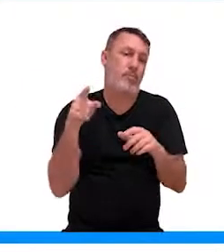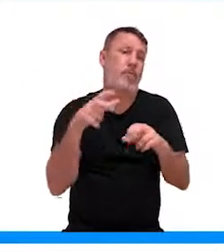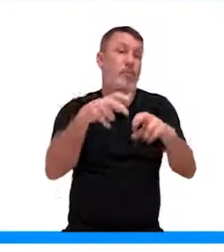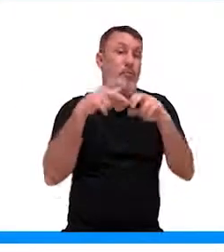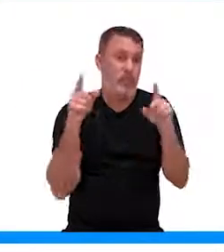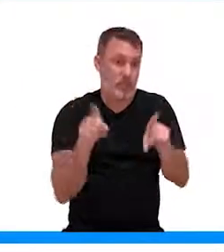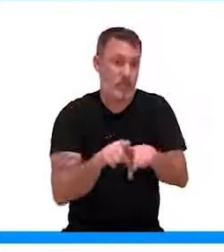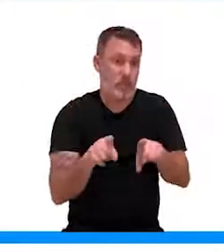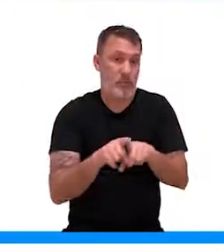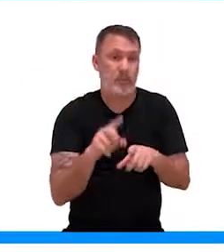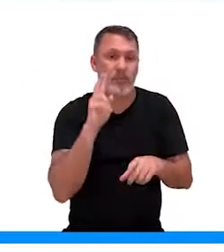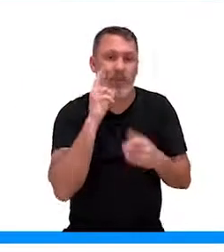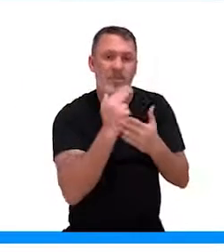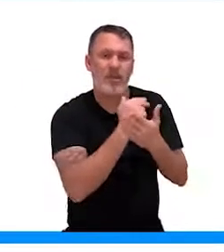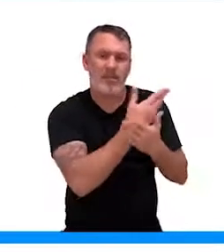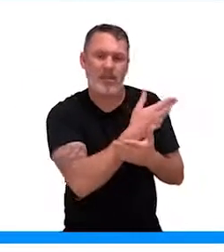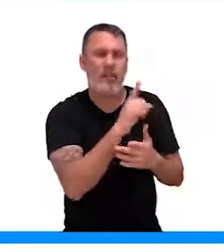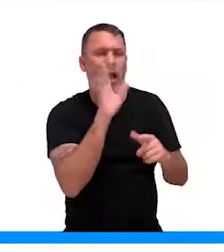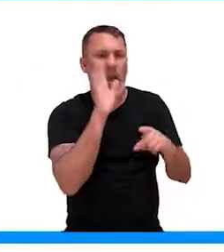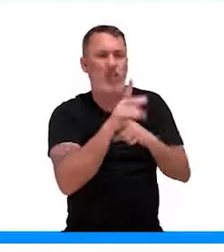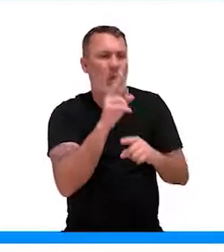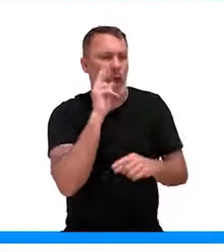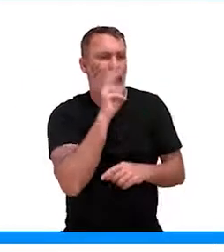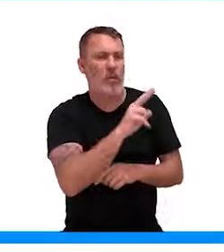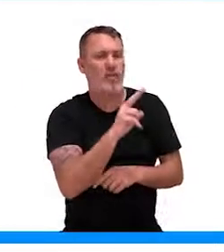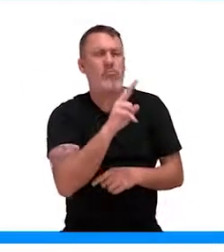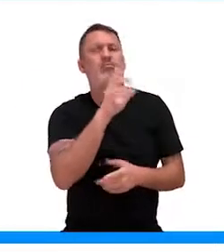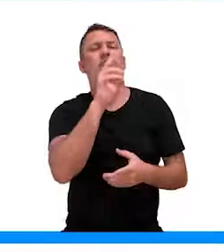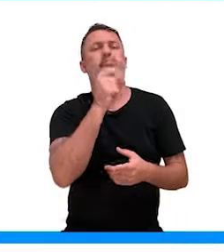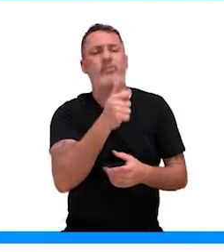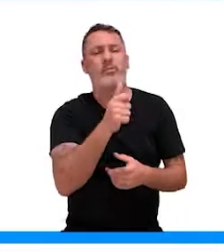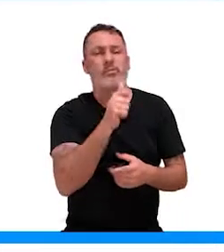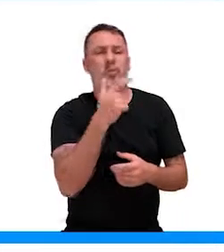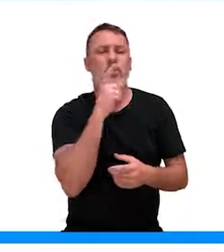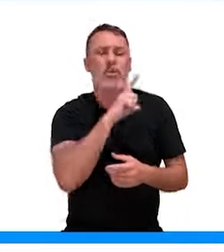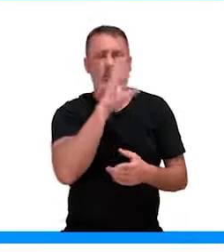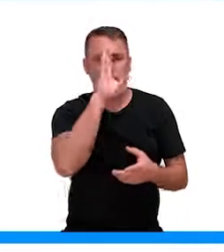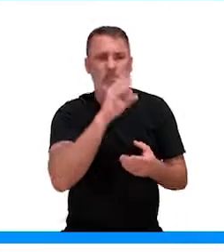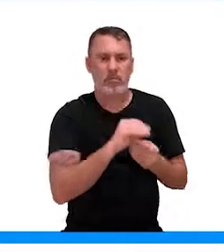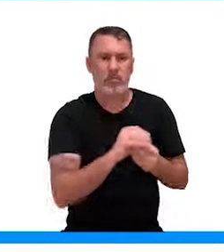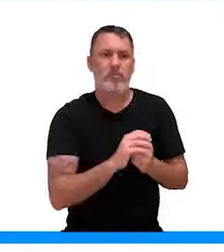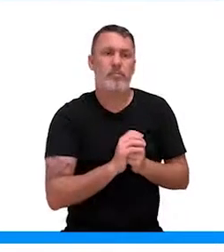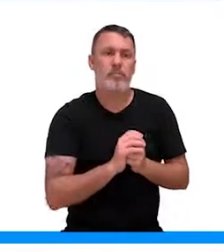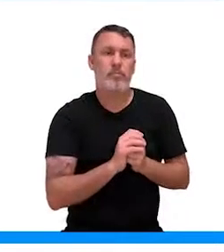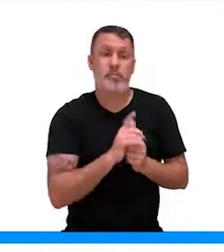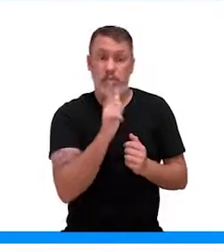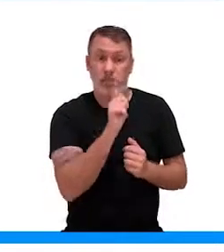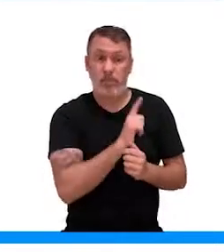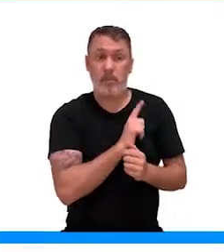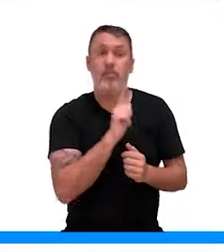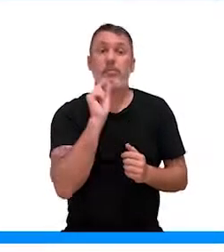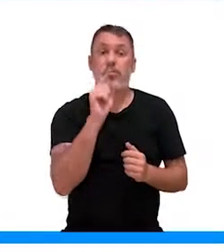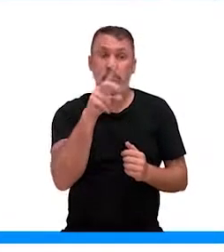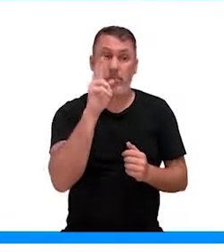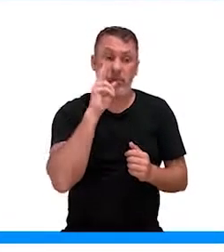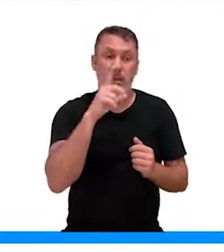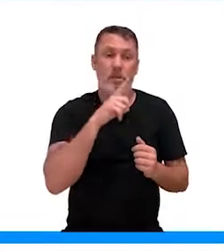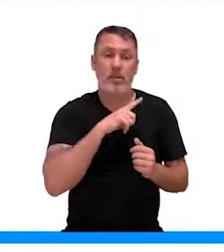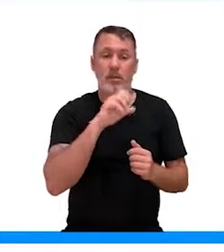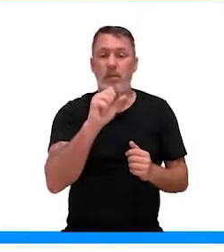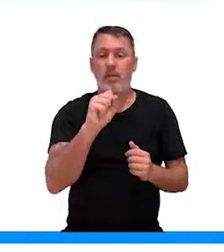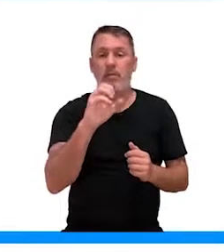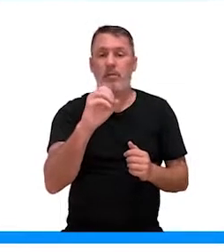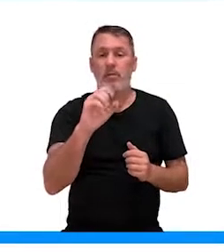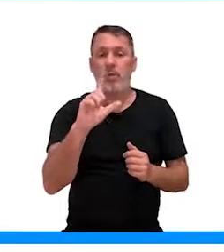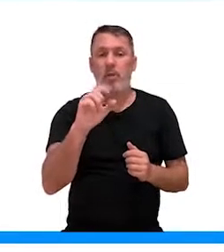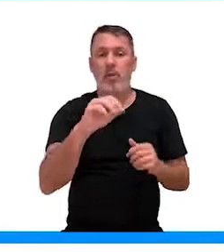o seguinte: esse esqueminha aqui ele vai te ajudar muito, muito nisso. Nós temos muitos solos que têm um nível, tá,